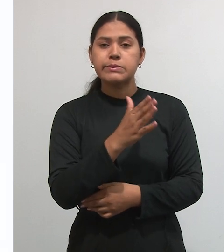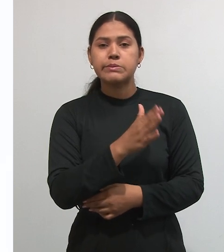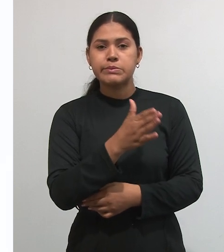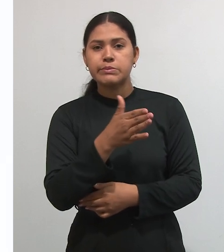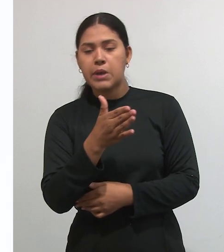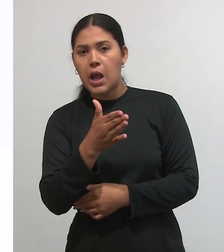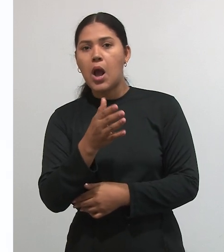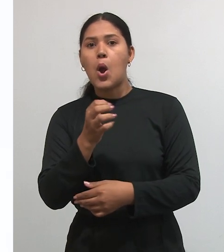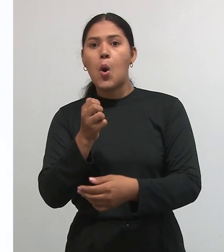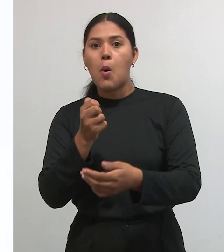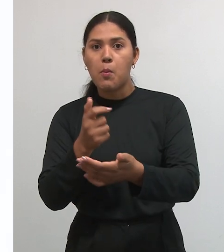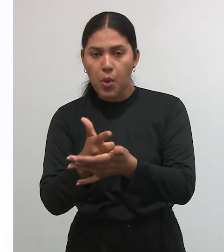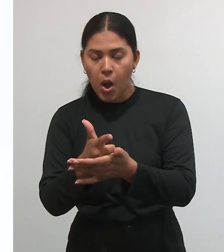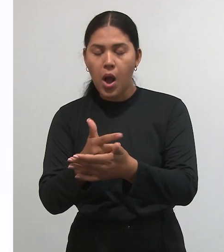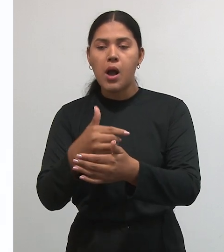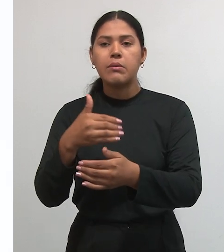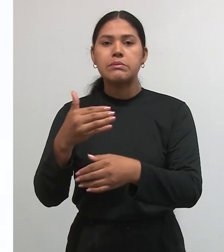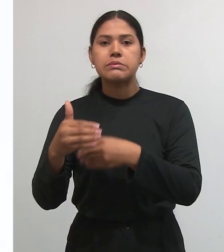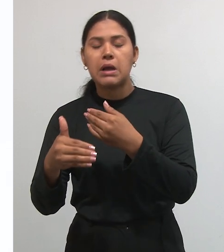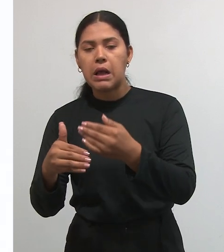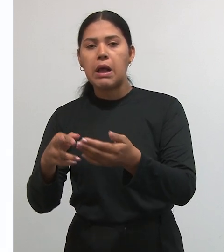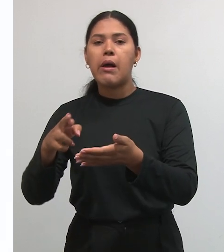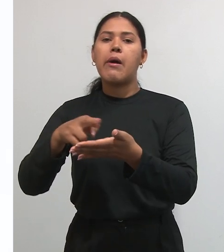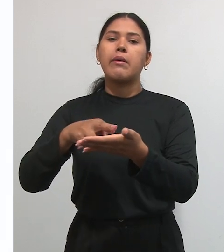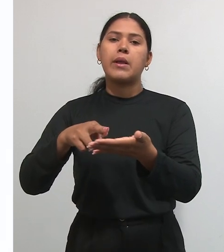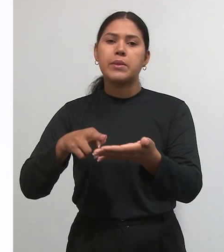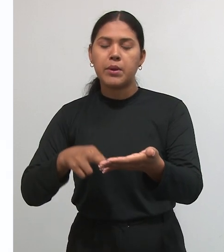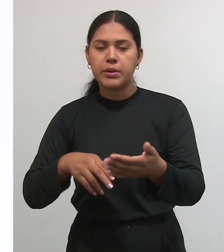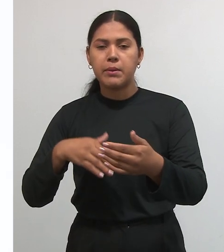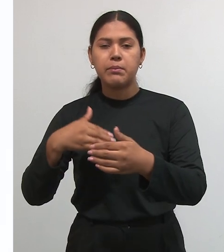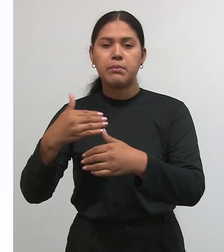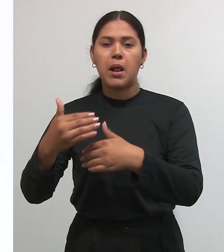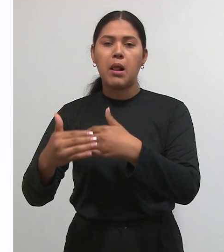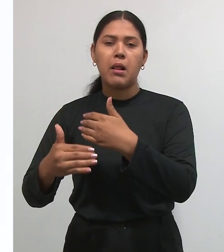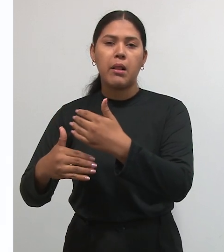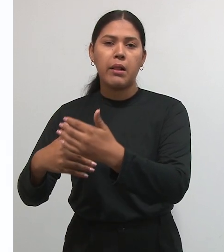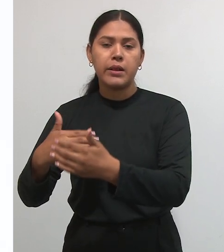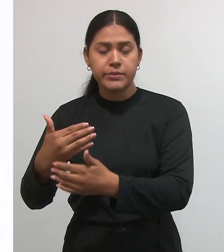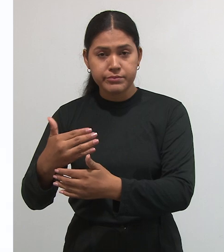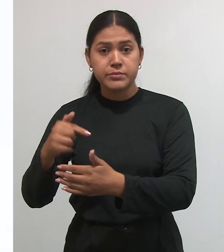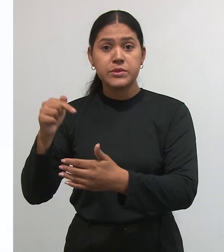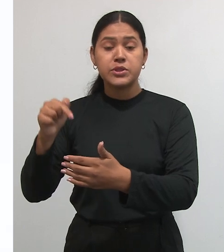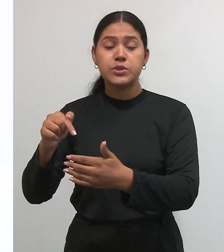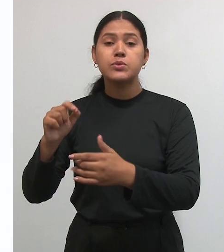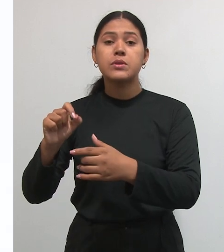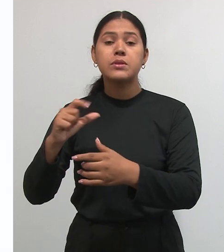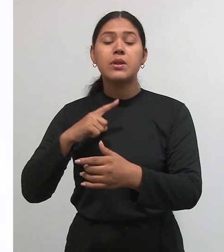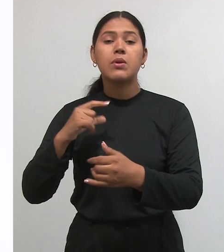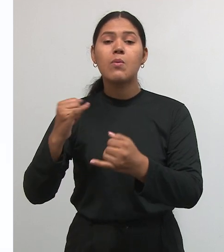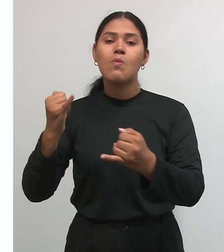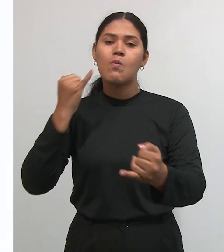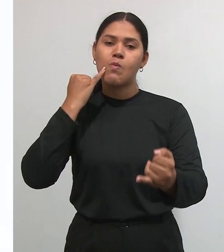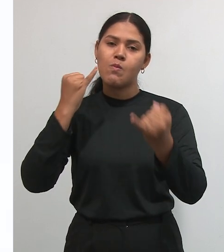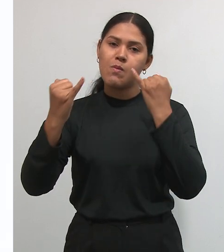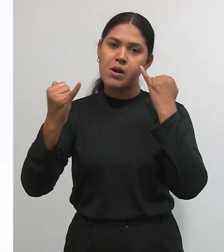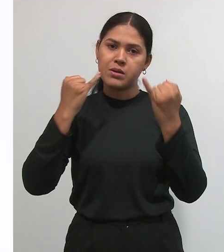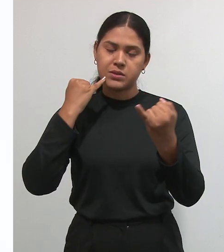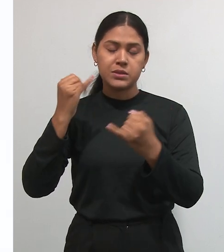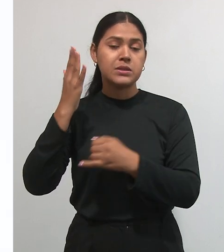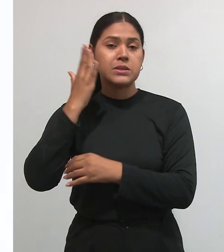aplicação, tudo, foi feito o relatório em cima disso, e disso gera informações para tomada